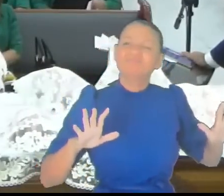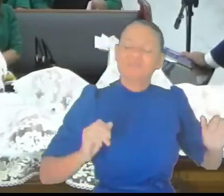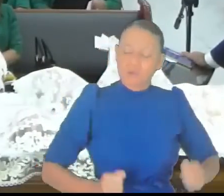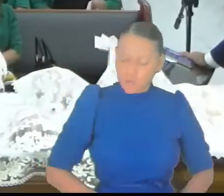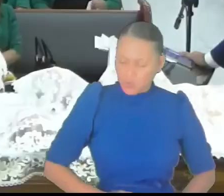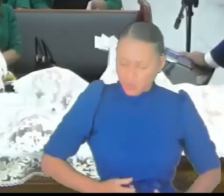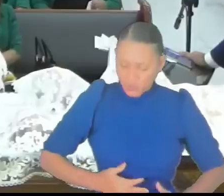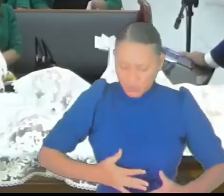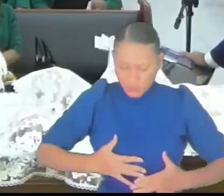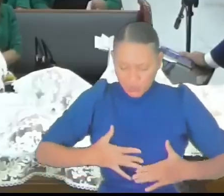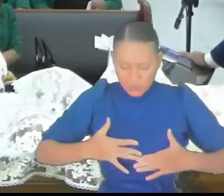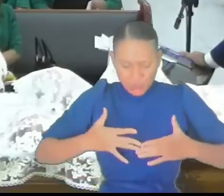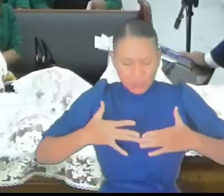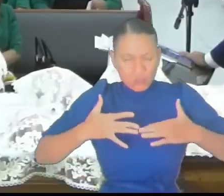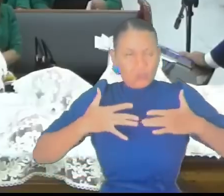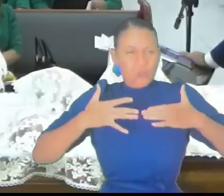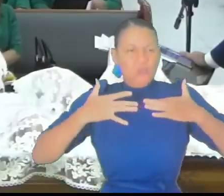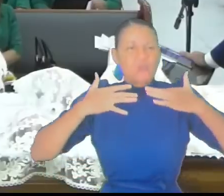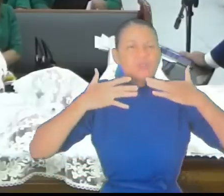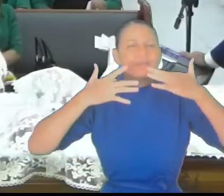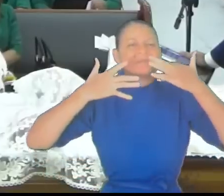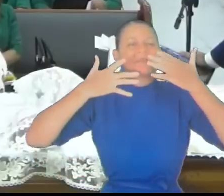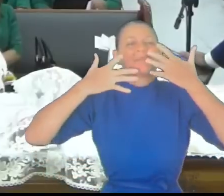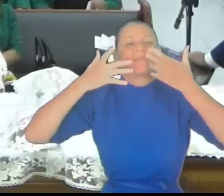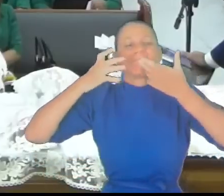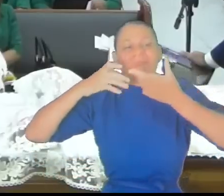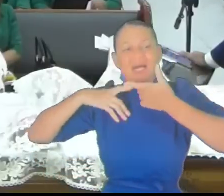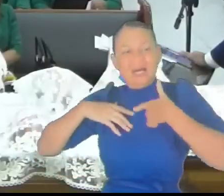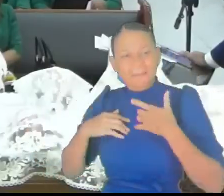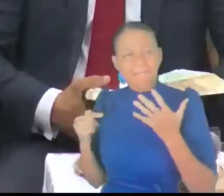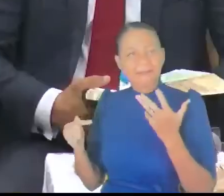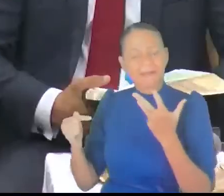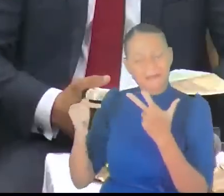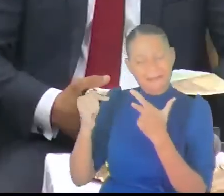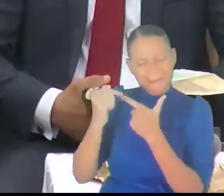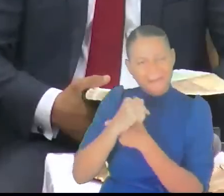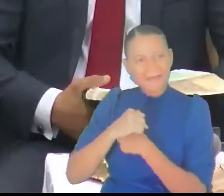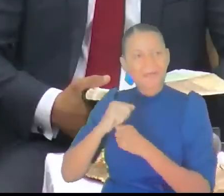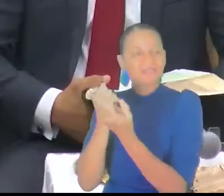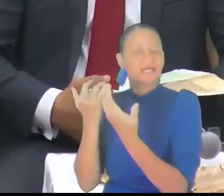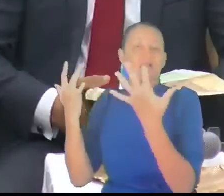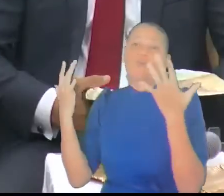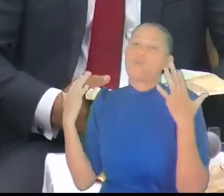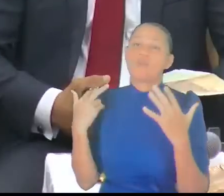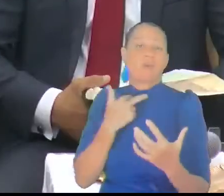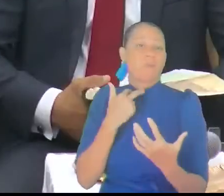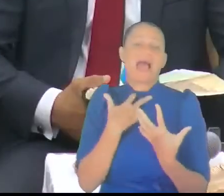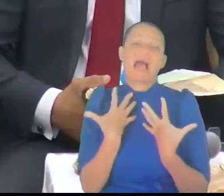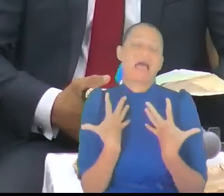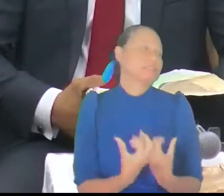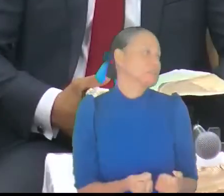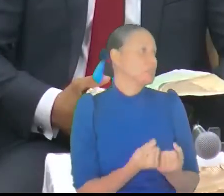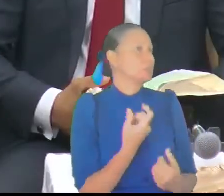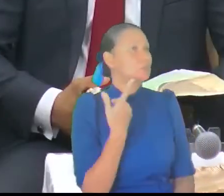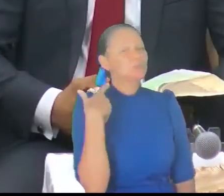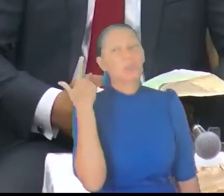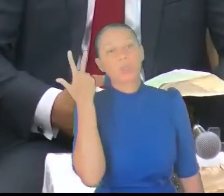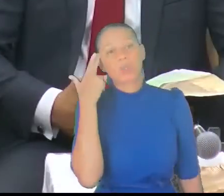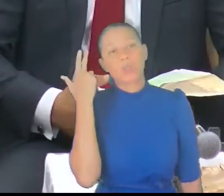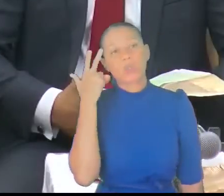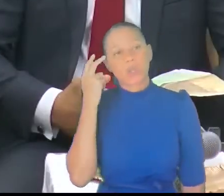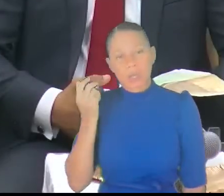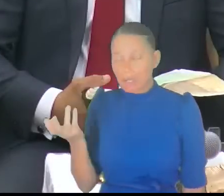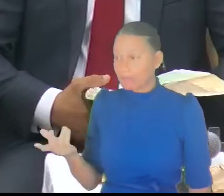revestir das armas da luz. Eu não posso me conformar de ficar madrugada o tempo.